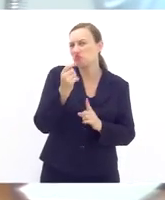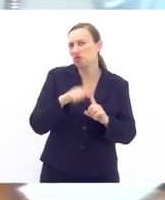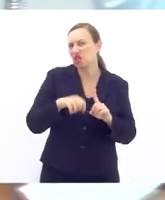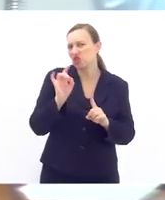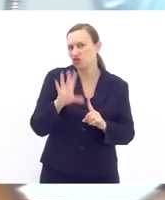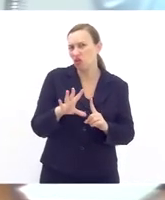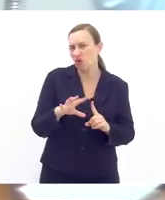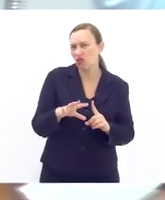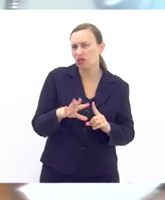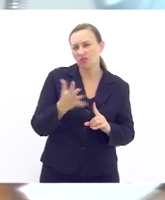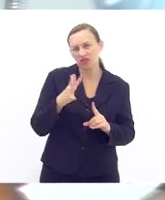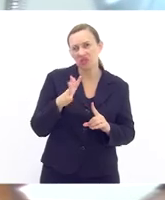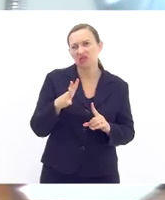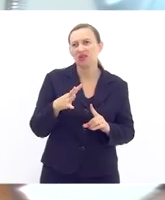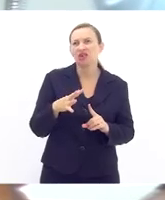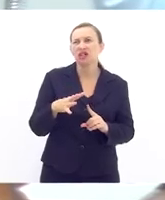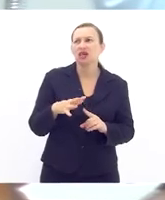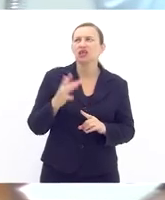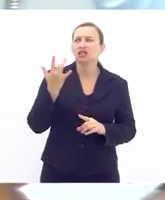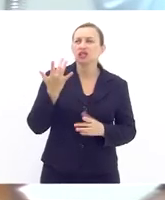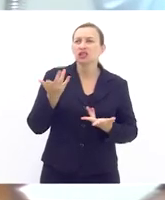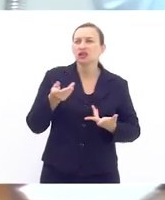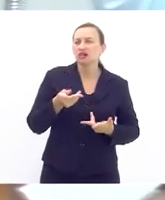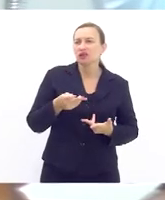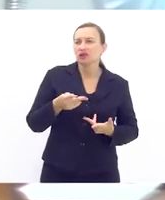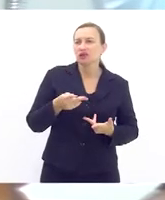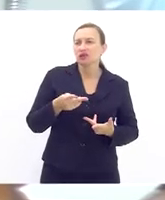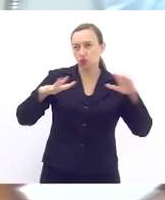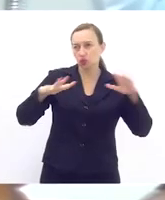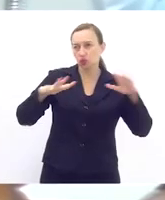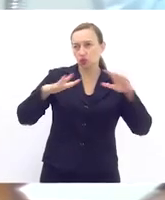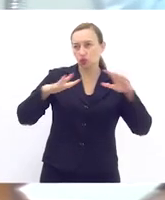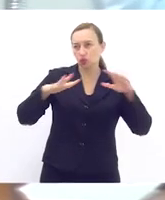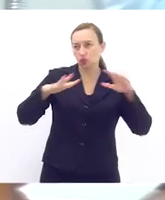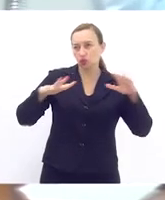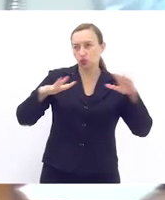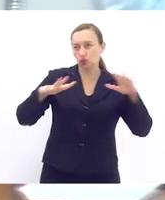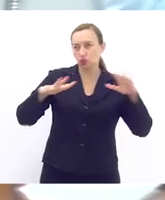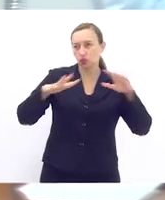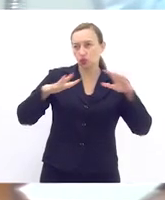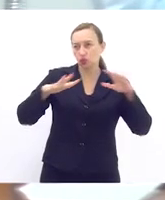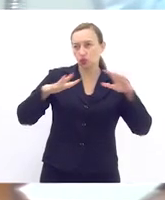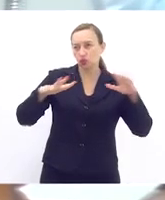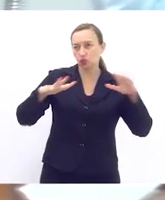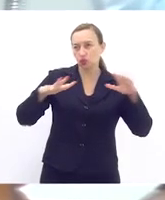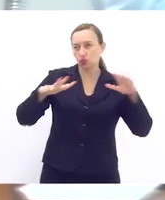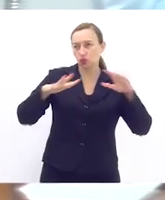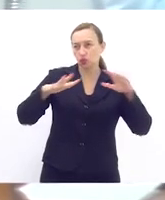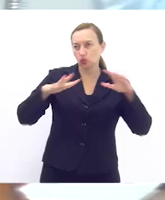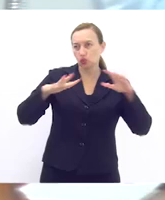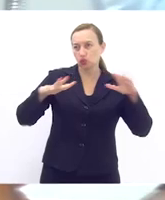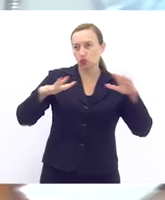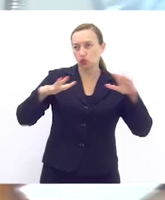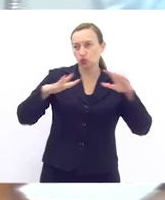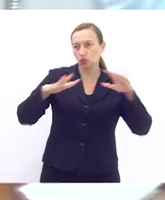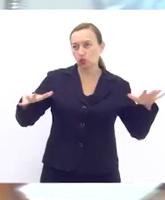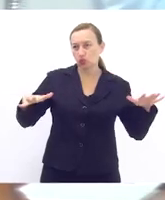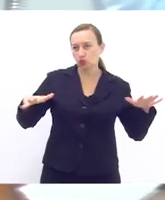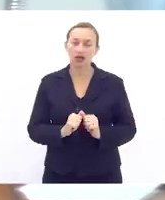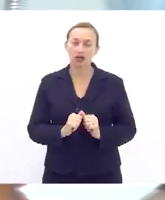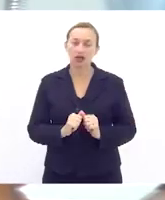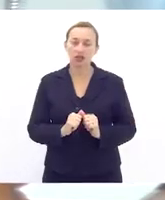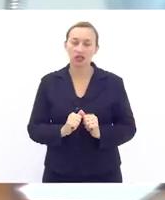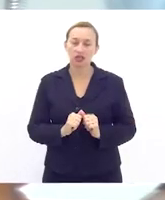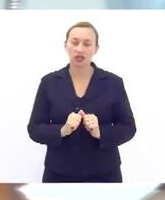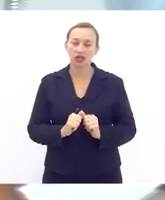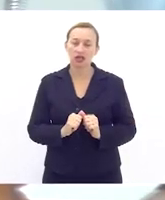Inclusive a gente fez uma manifestação no Arpoador para divulgá-la né junto com os limpador as pessoas que participam da limpeza de